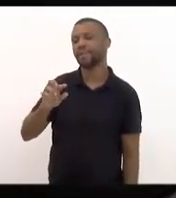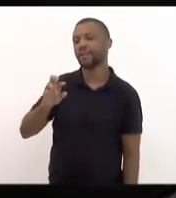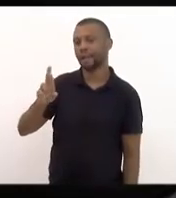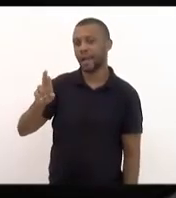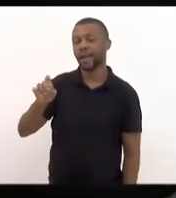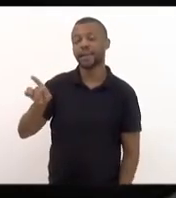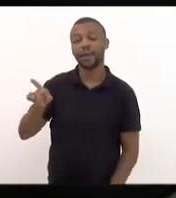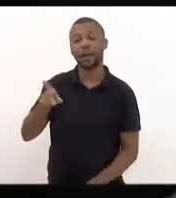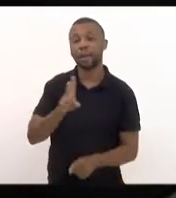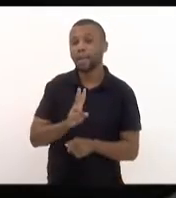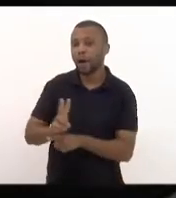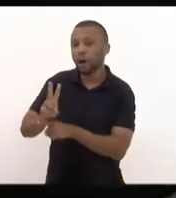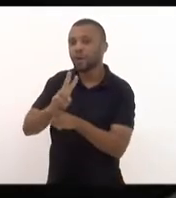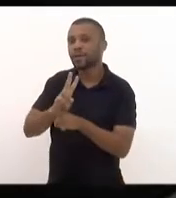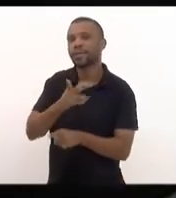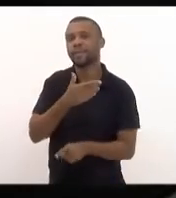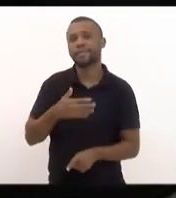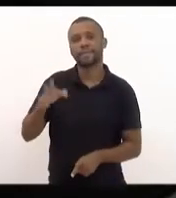um equipamento